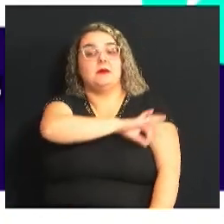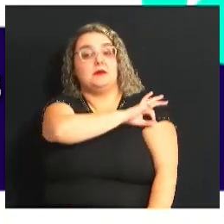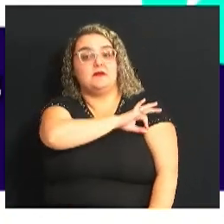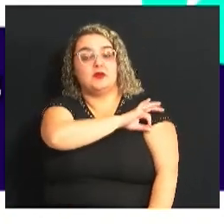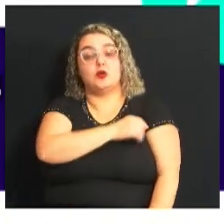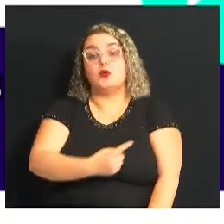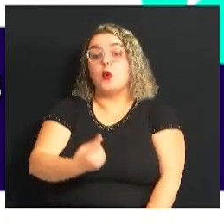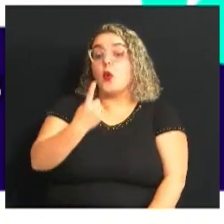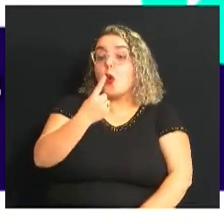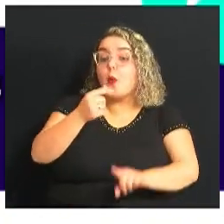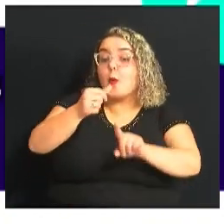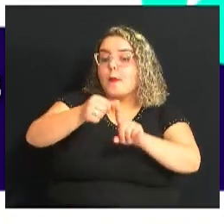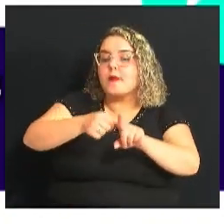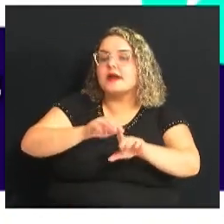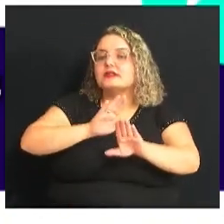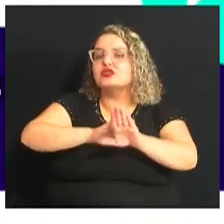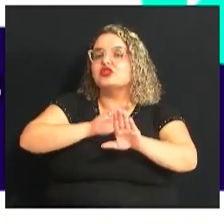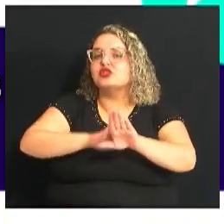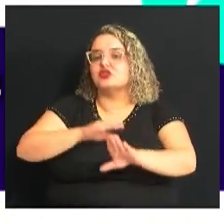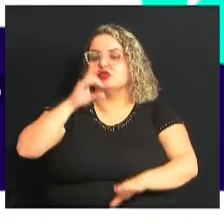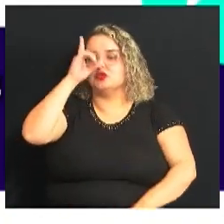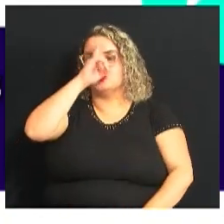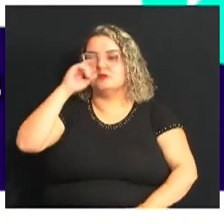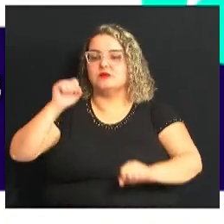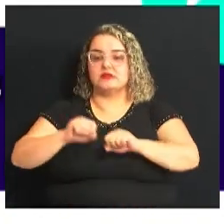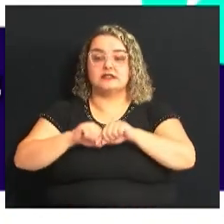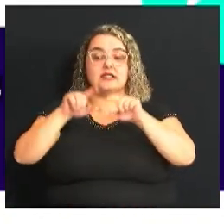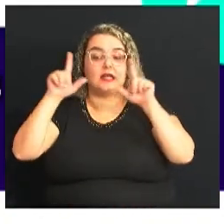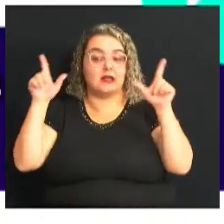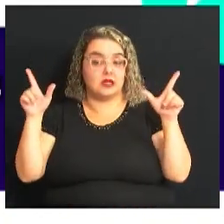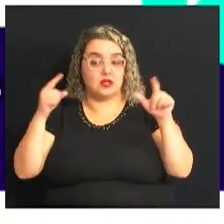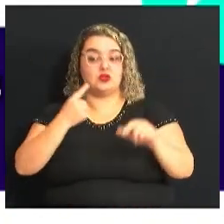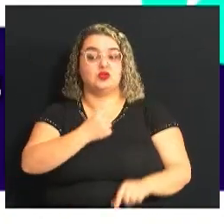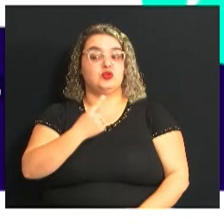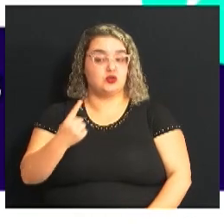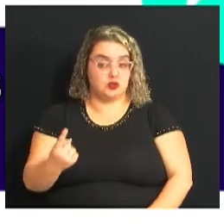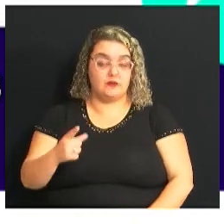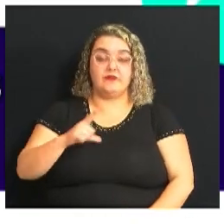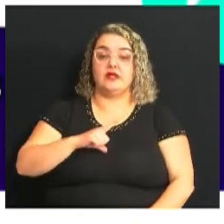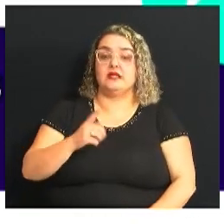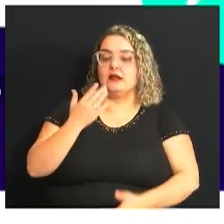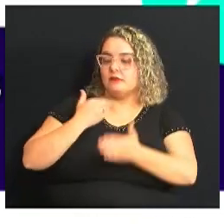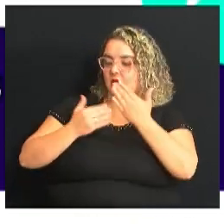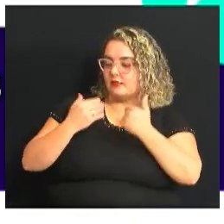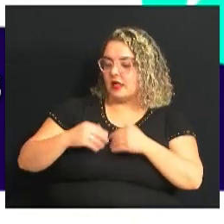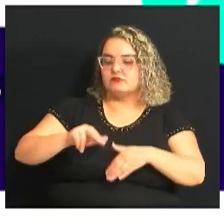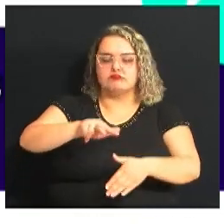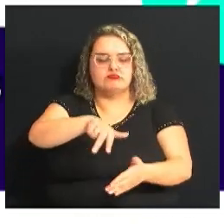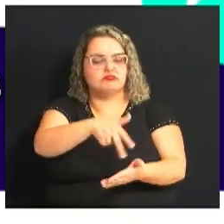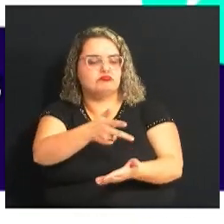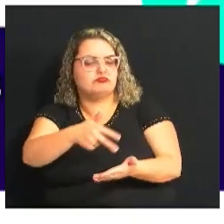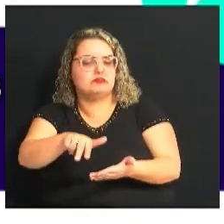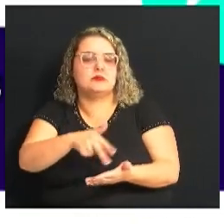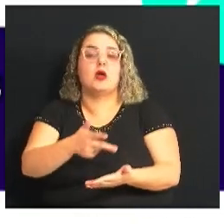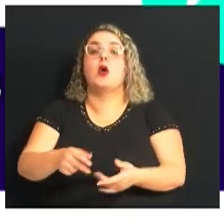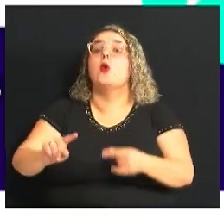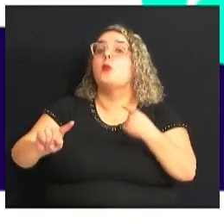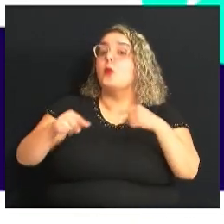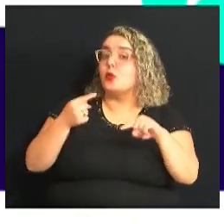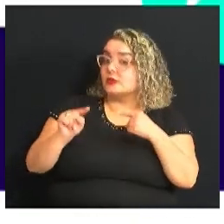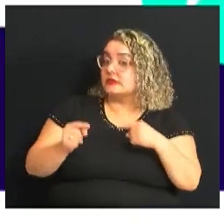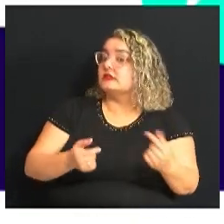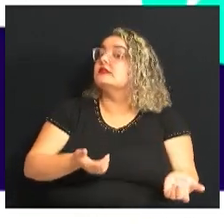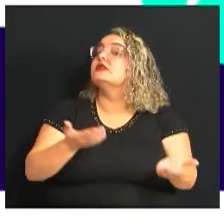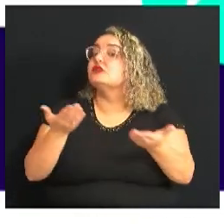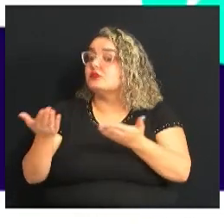atividades. Domingo, a partir das 11 da manhã, vai ter festival gastronômico, dança, música e exposição.